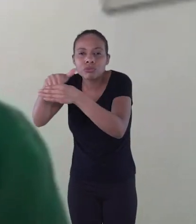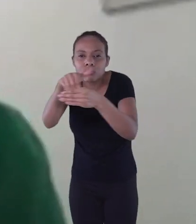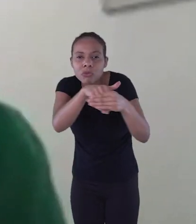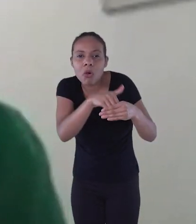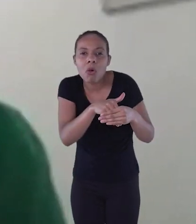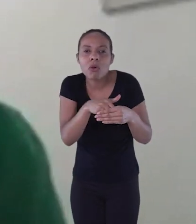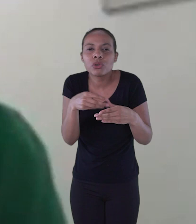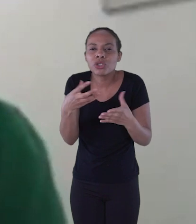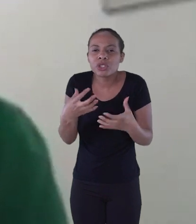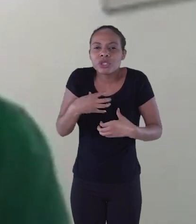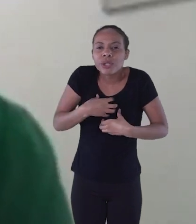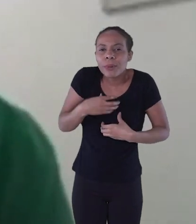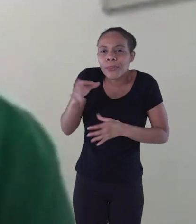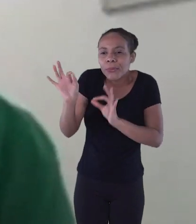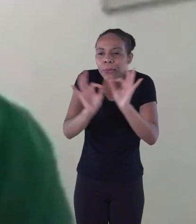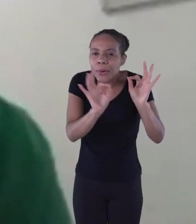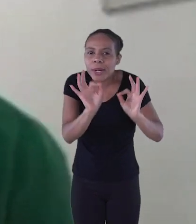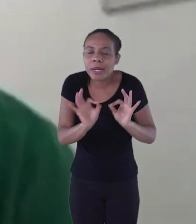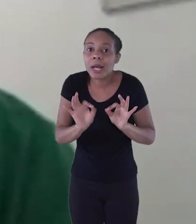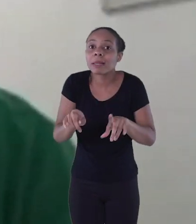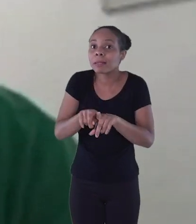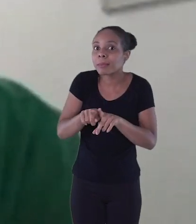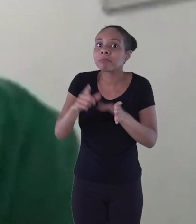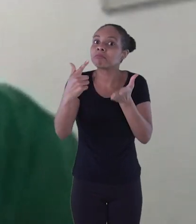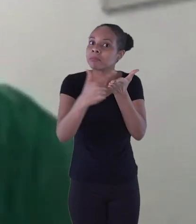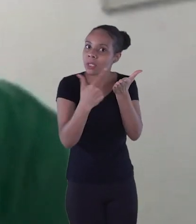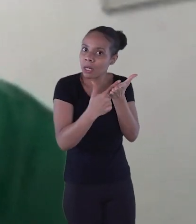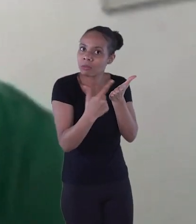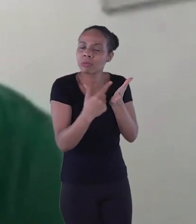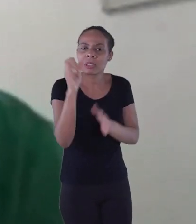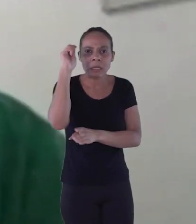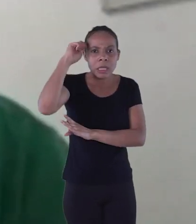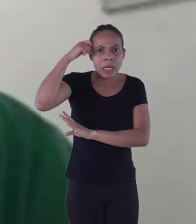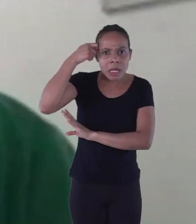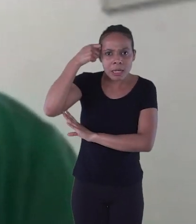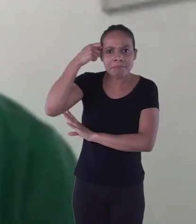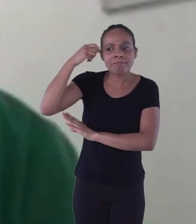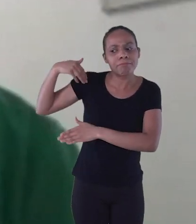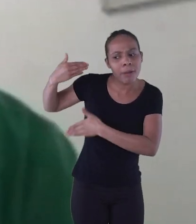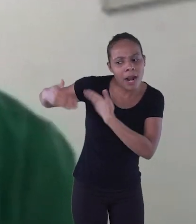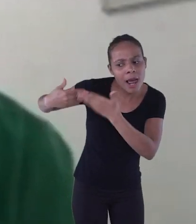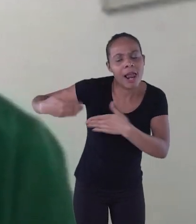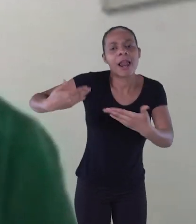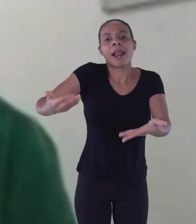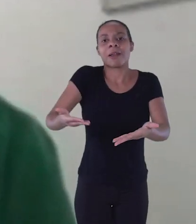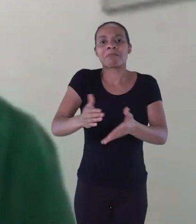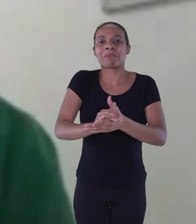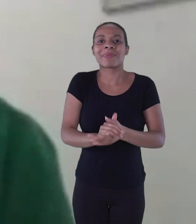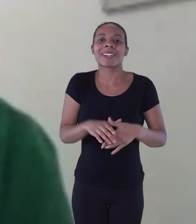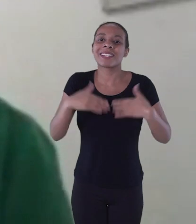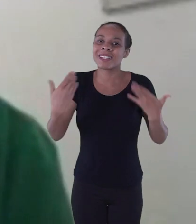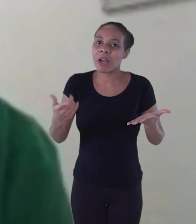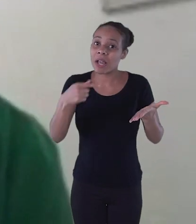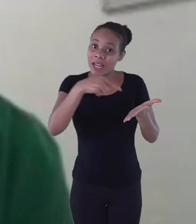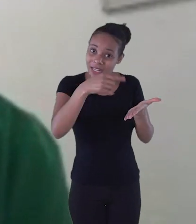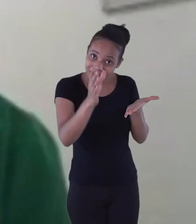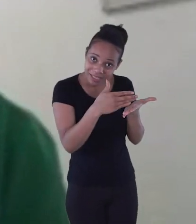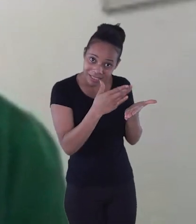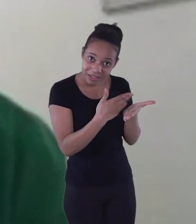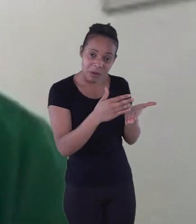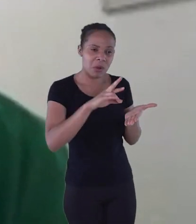a literatura negra, enfim. E aí, por isso, avançou. Então, não é uma enciclopédia de um